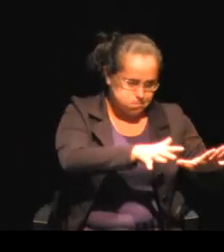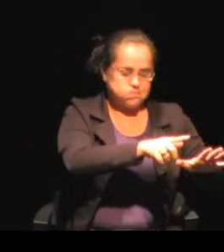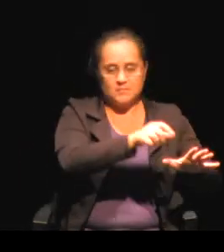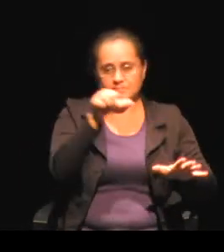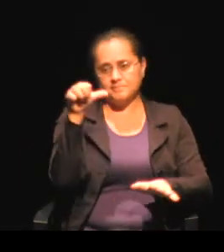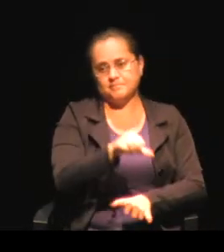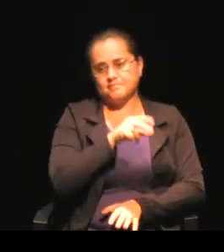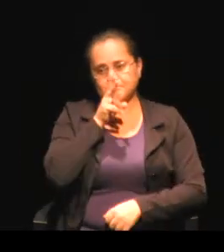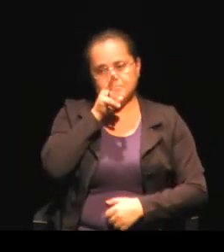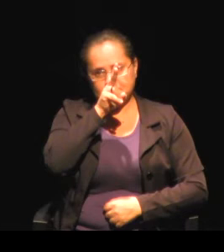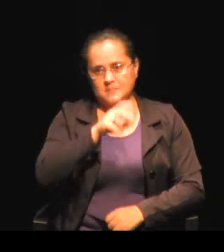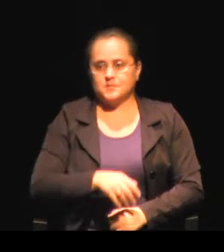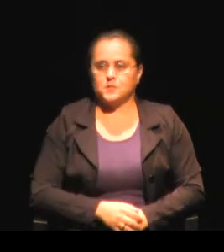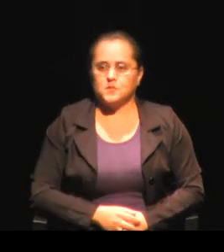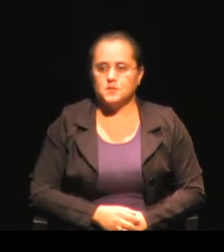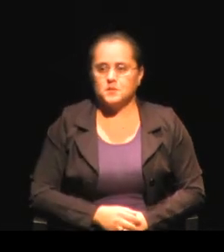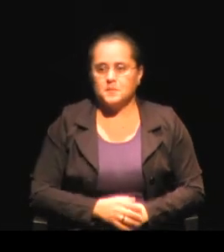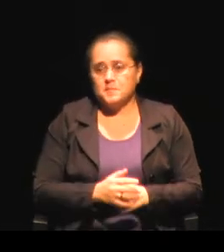é extremamente agressiva aqui no Recife.